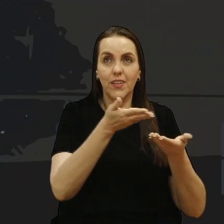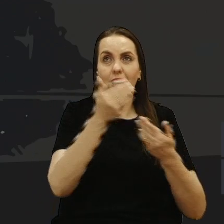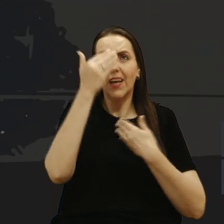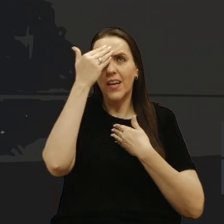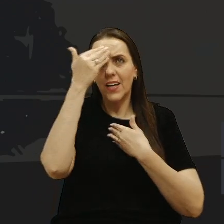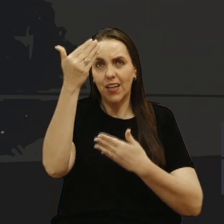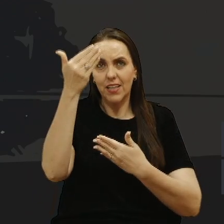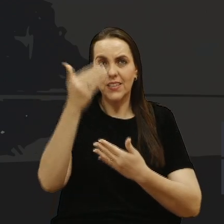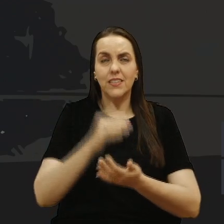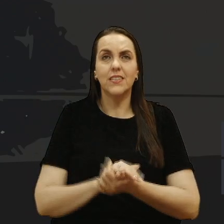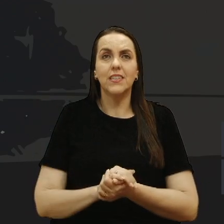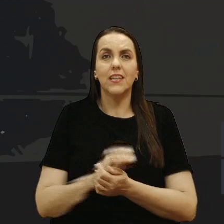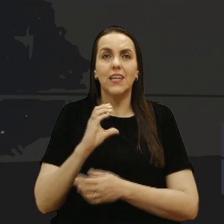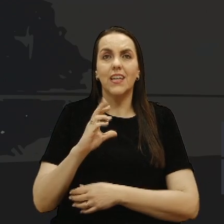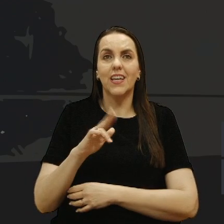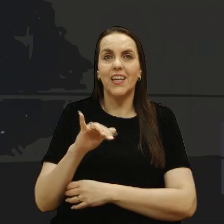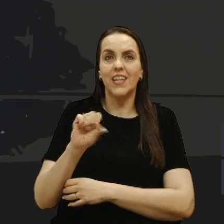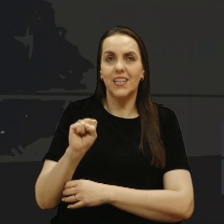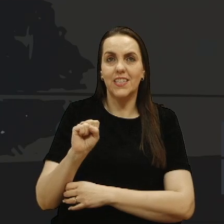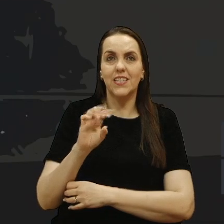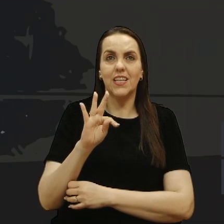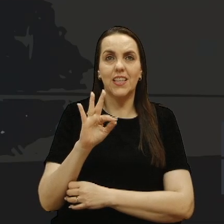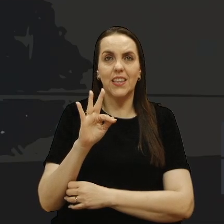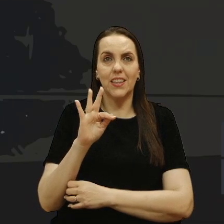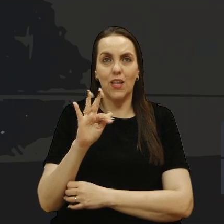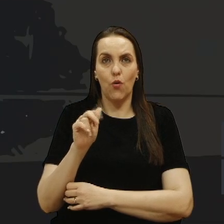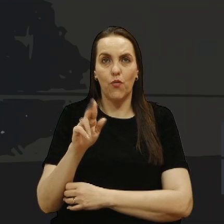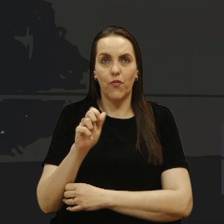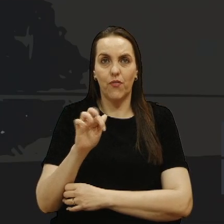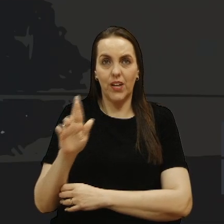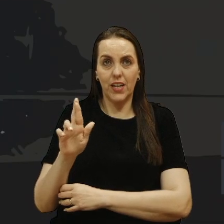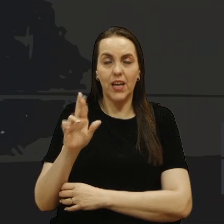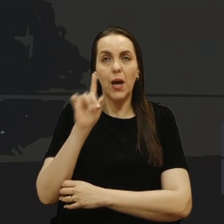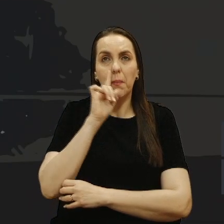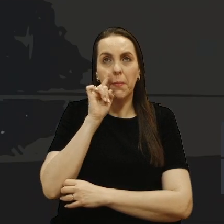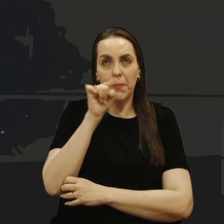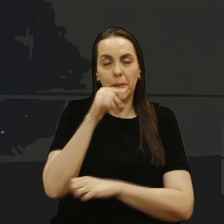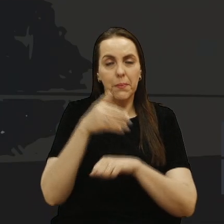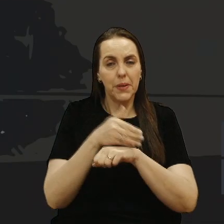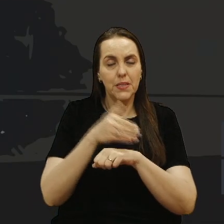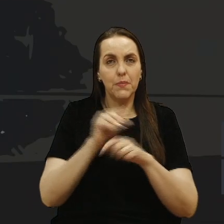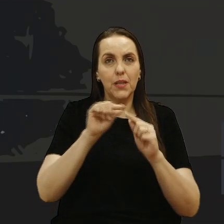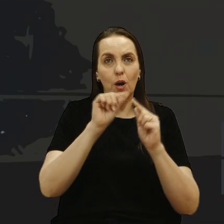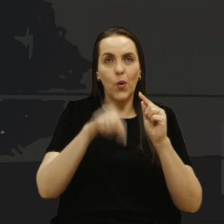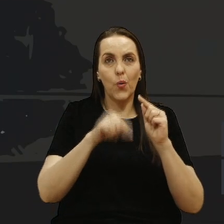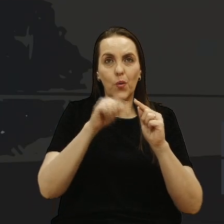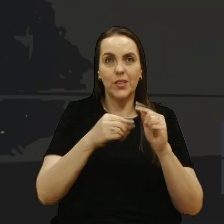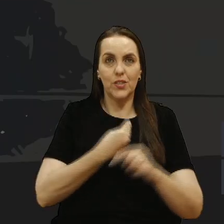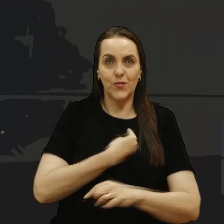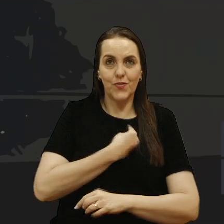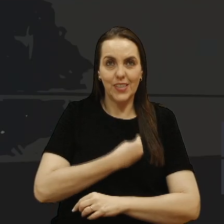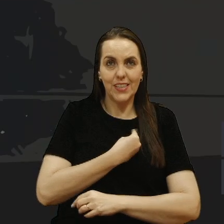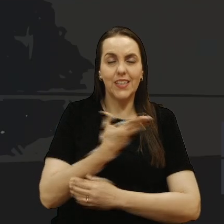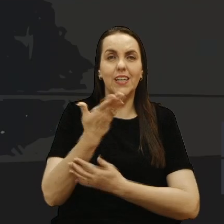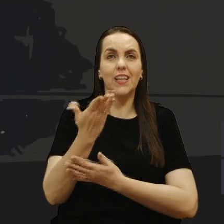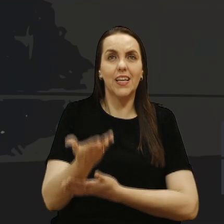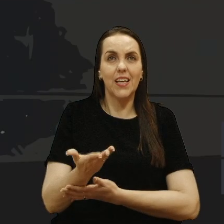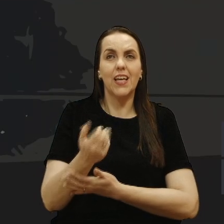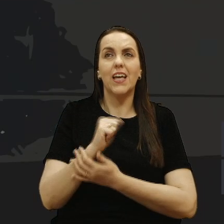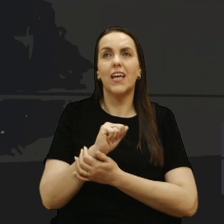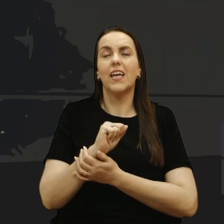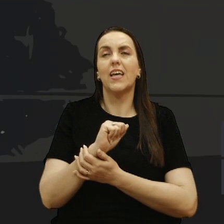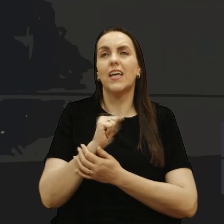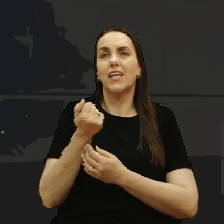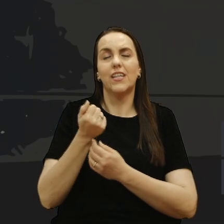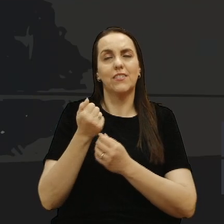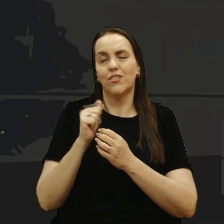demais a Cris Taufer, que é uma mãe do Gotas de Vida, inclusive, né, participante do Gotas de Vida, pela concepção, pela direção de arte,